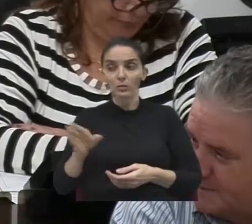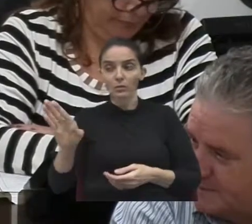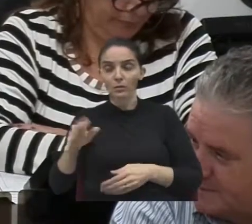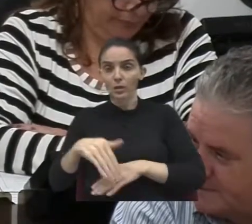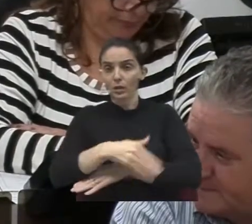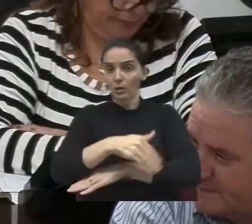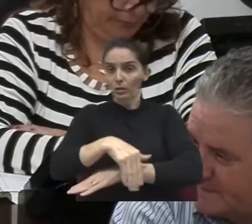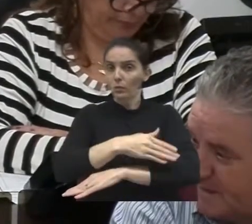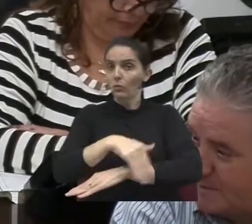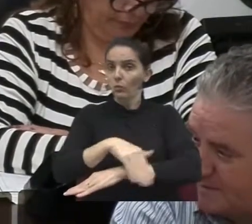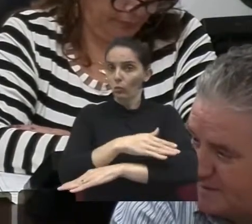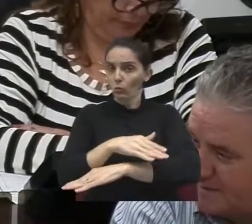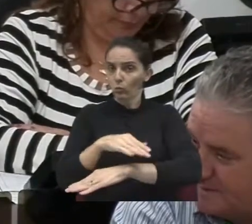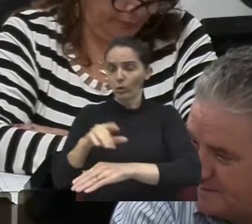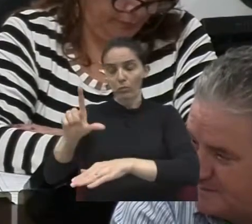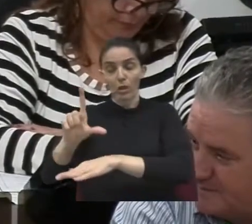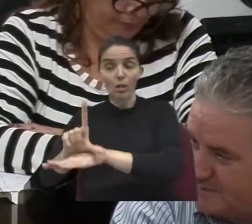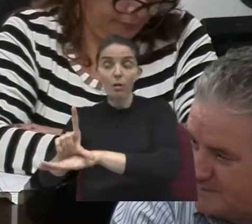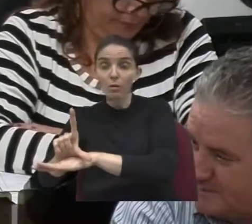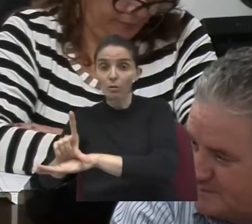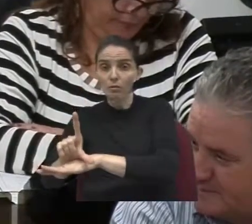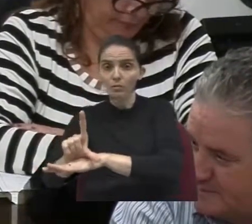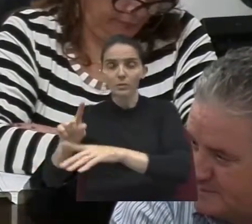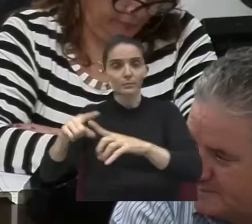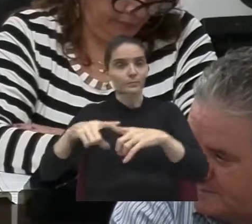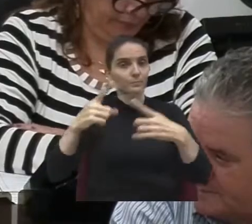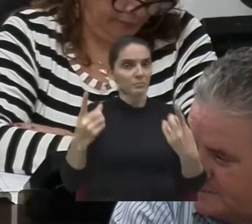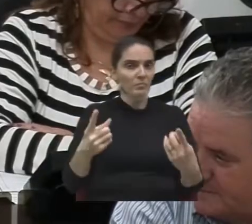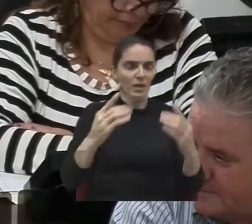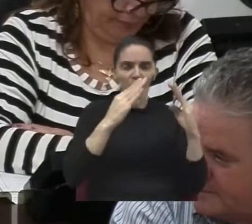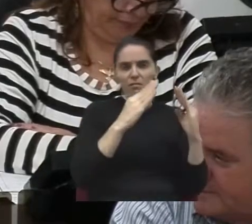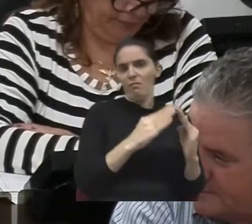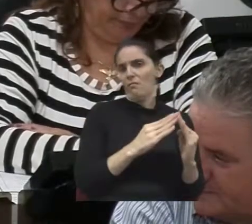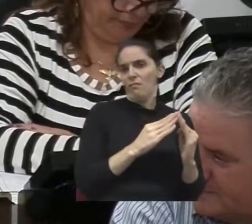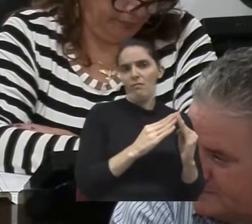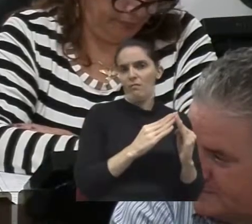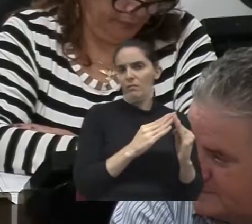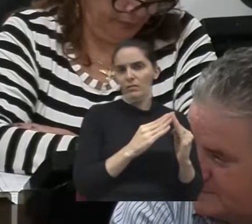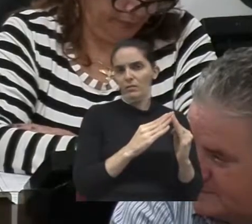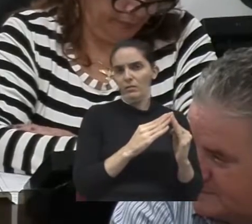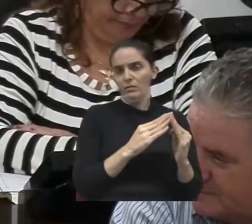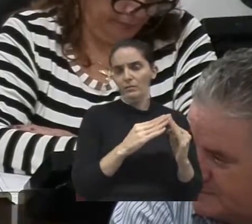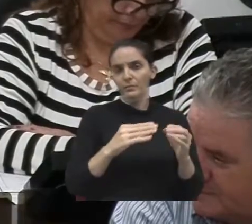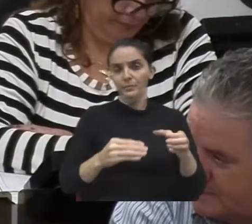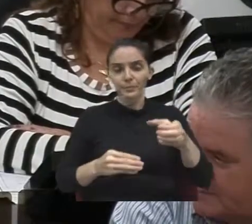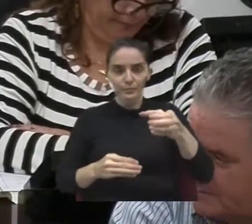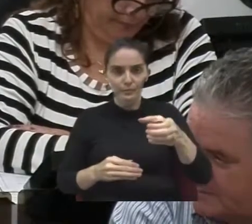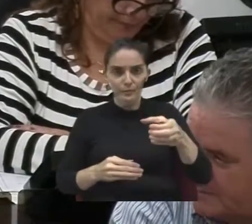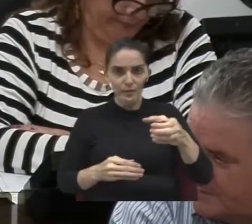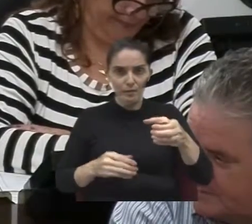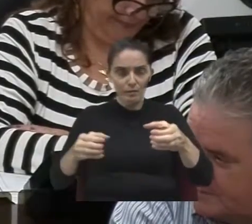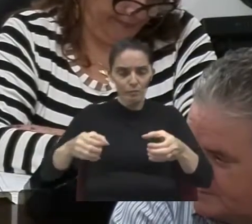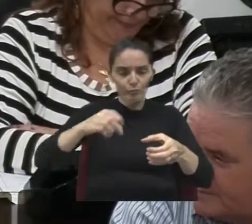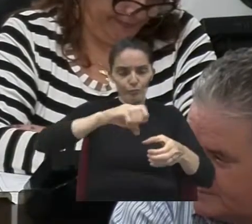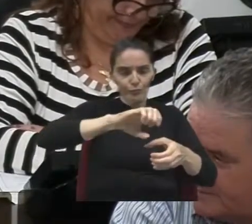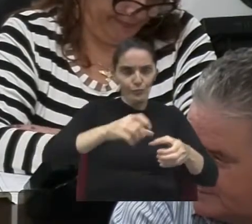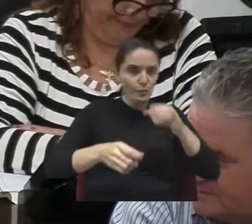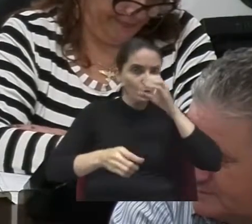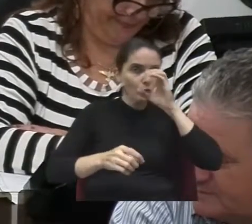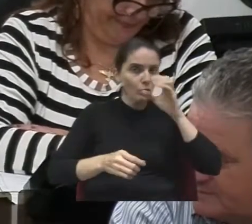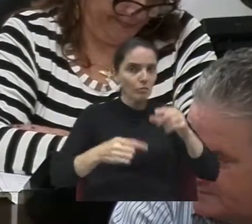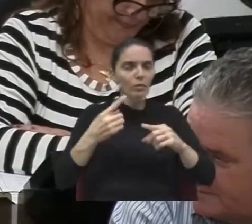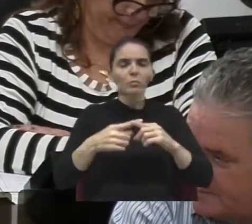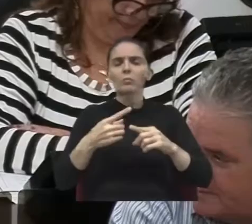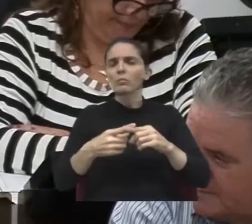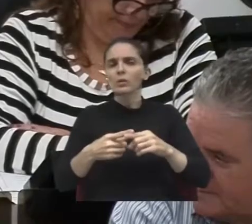num comércio. Mas, dentro da minha residência, eu tenho o hábito de não utilizá-los. Então, por que não levar